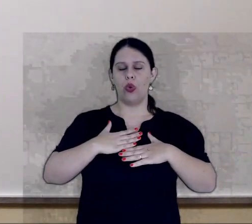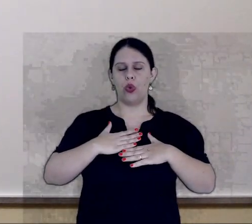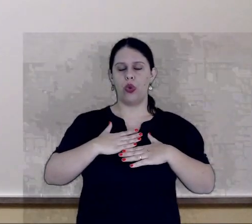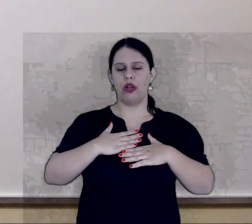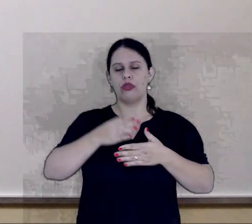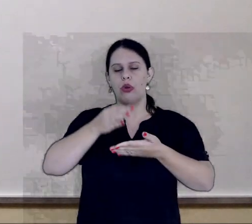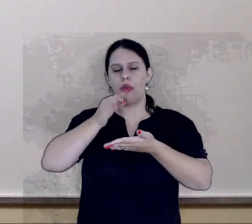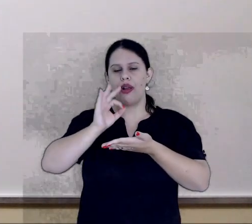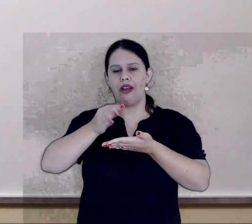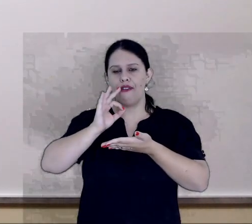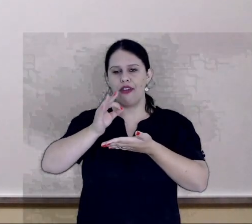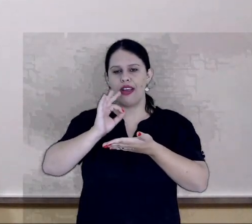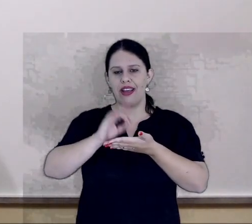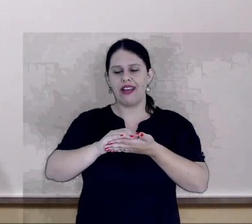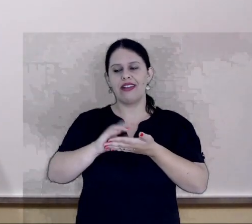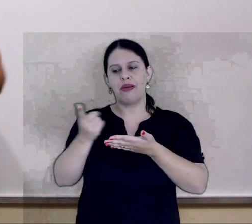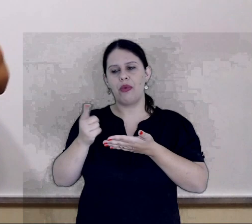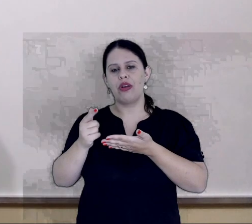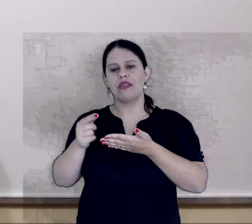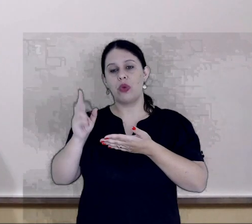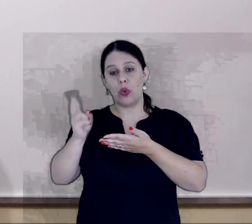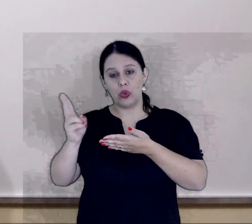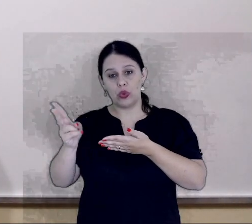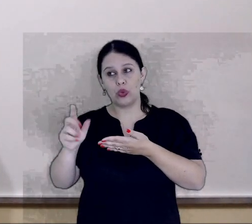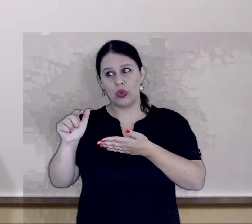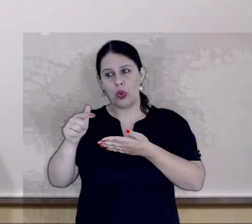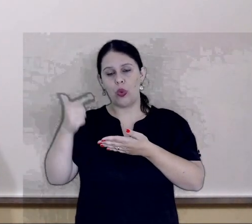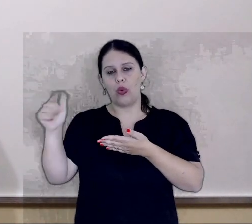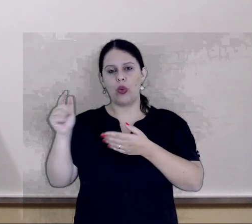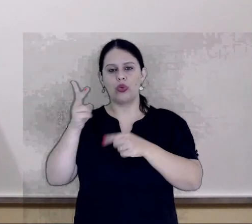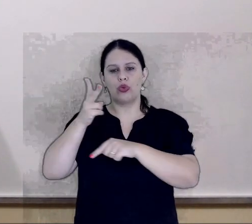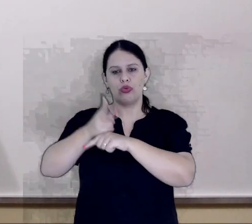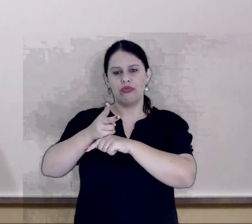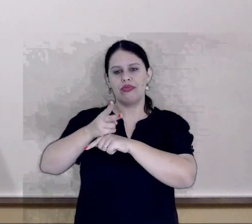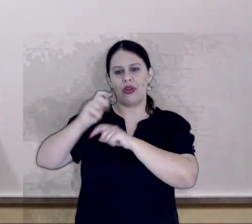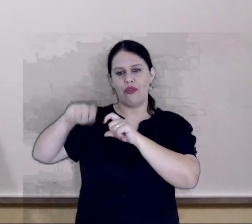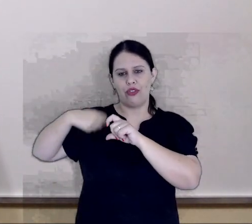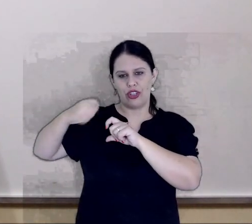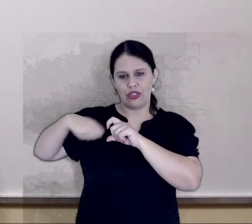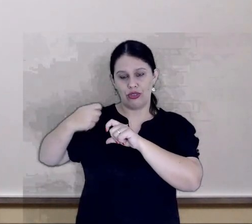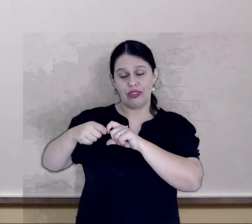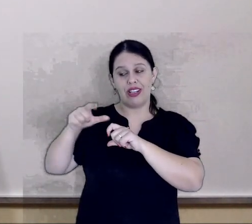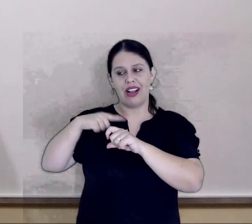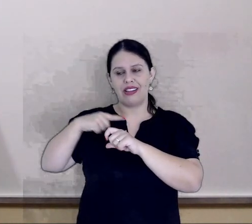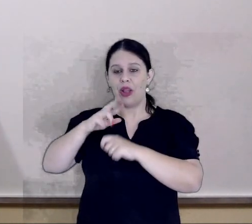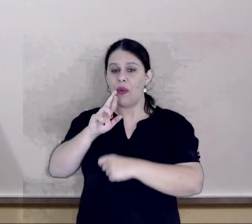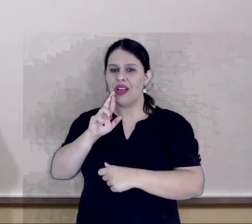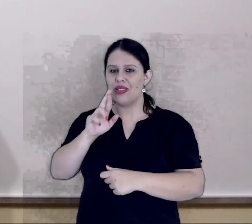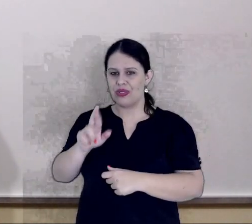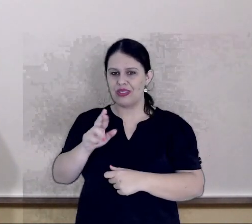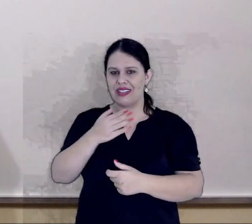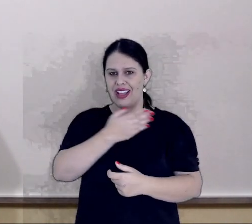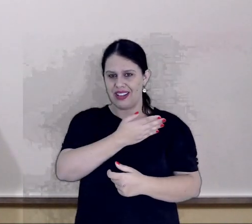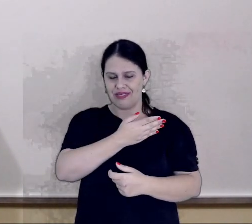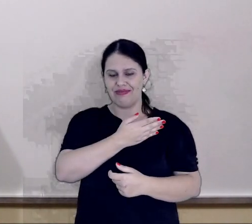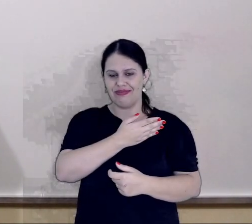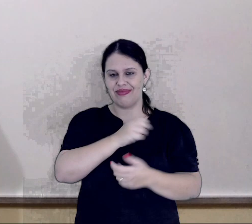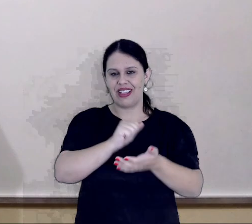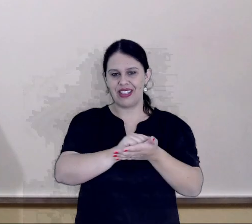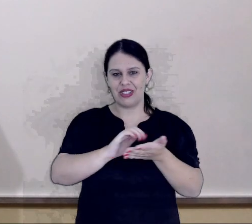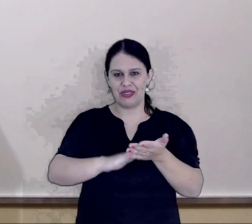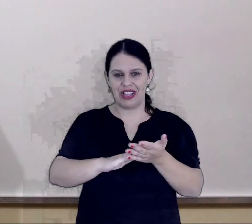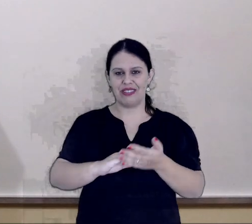uma respiradinha, toma um cafezinho e já vai para o próximo vídeo que vai ter lá a solução